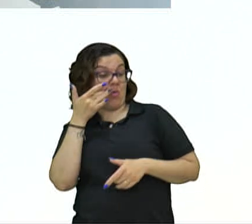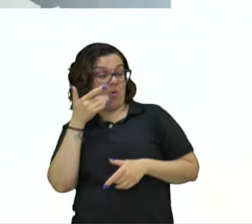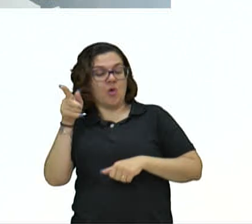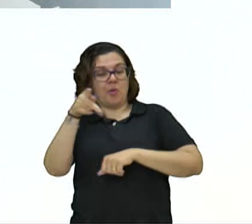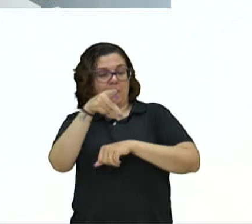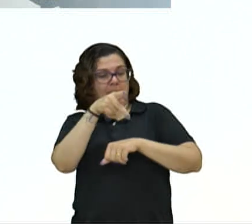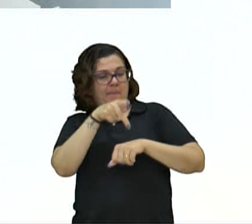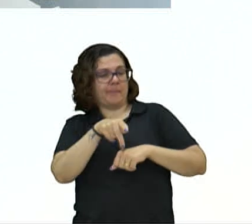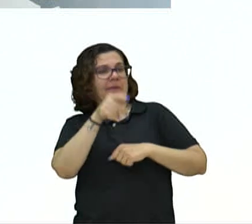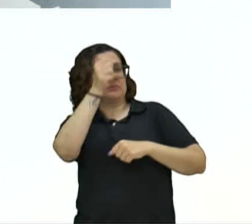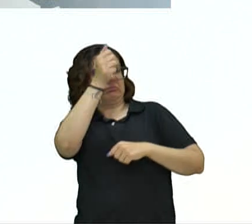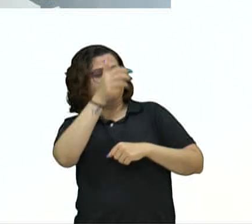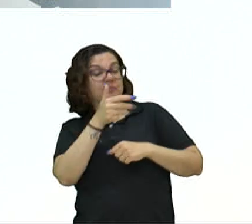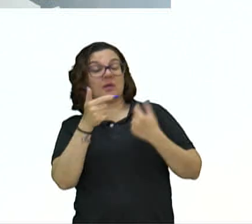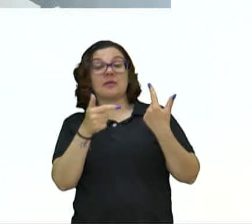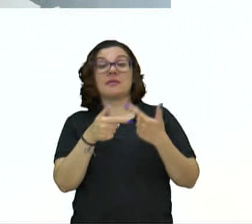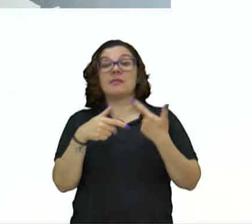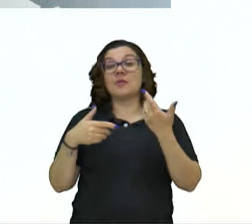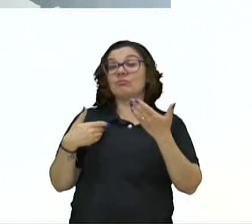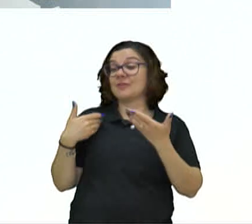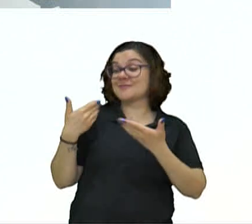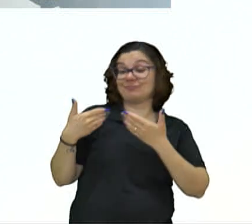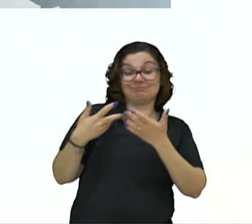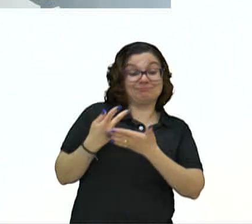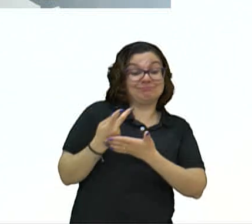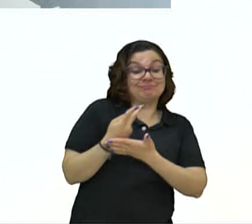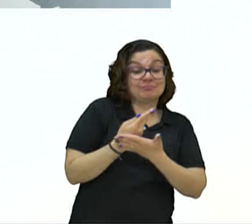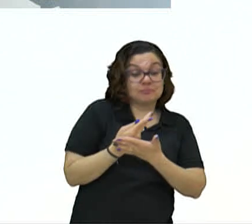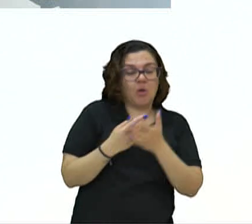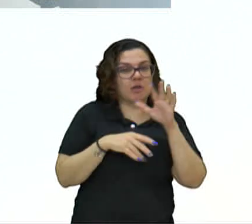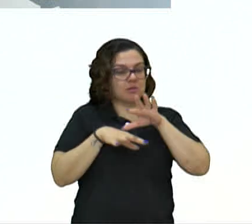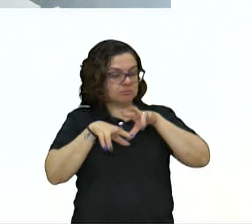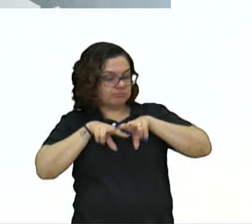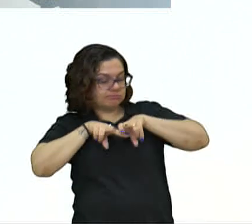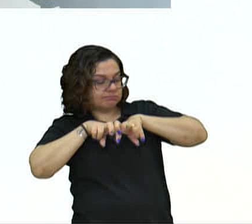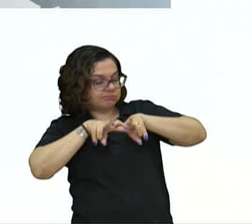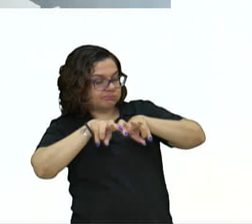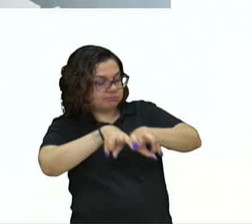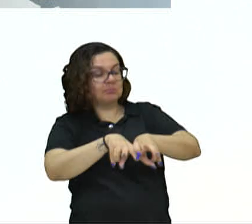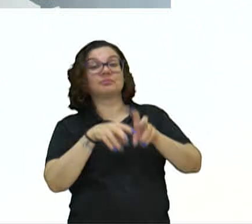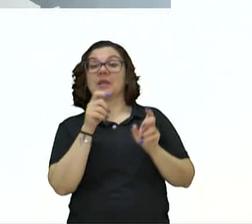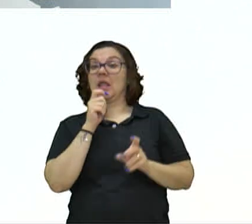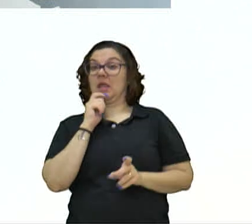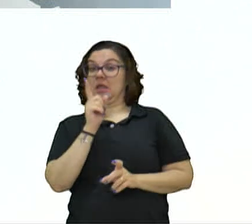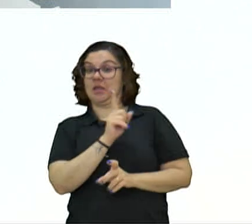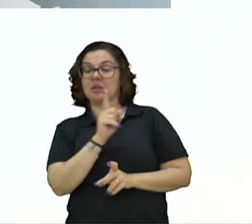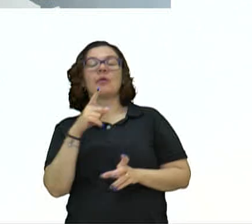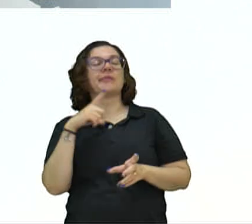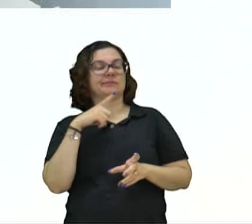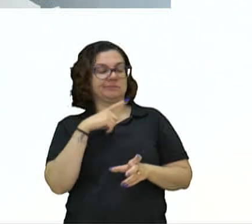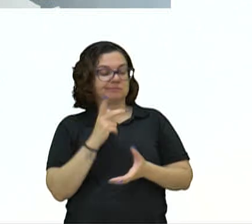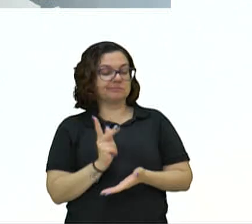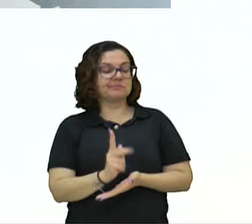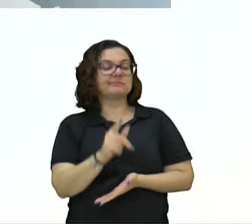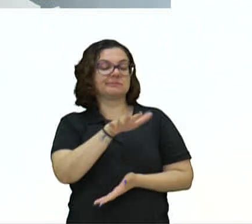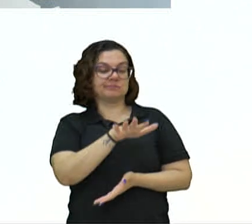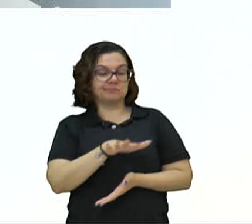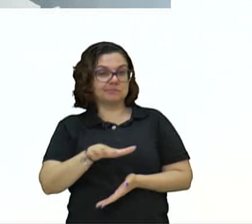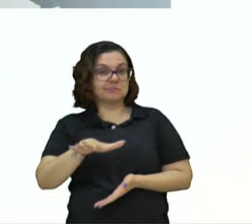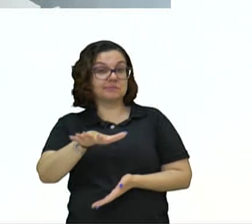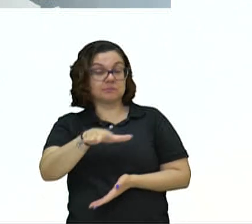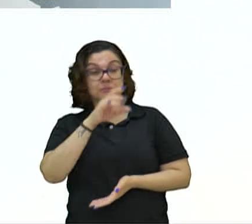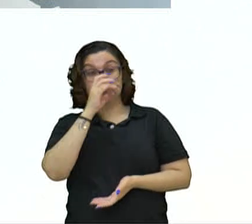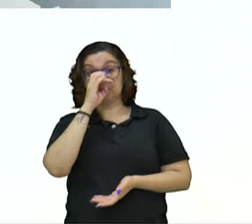exploração do ouro lá ainda é pequena não foram explorados todos as jazidas tem uma quantidade de ouro considerava nesses